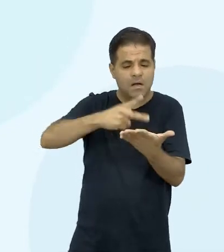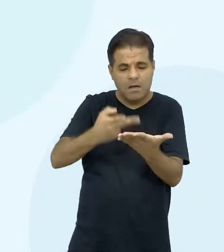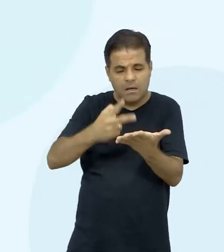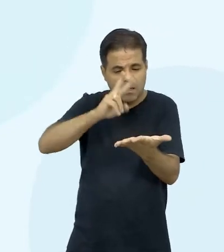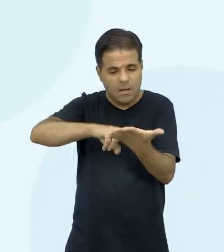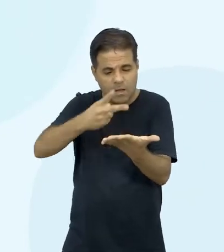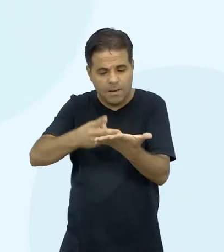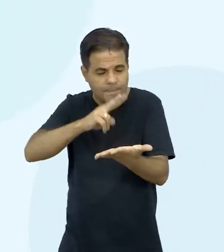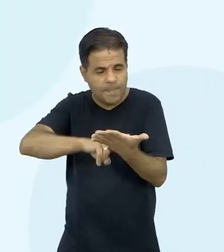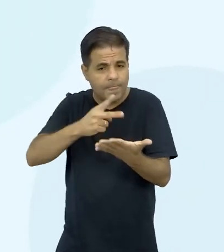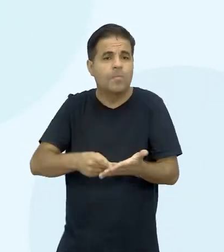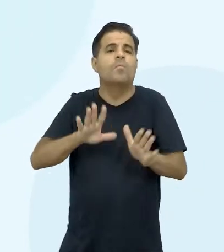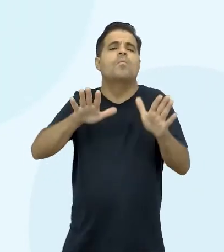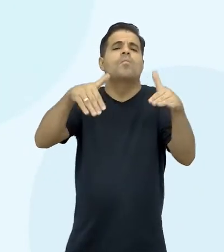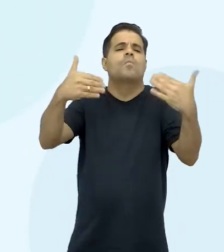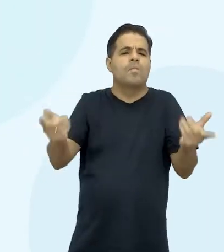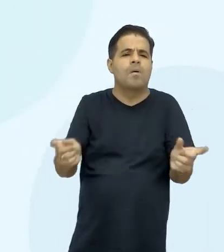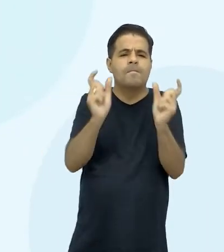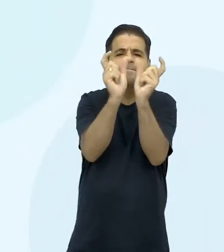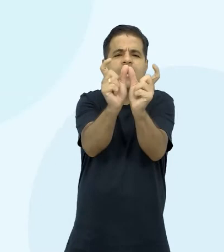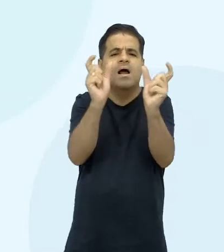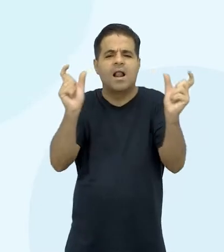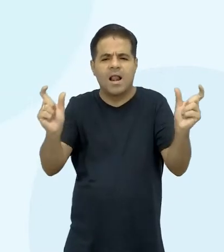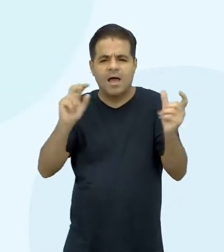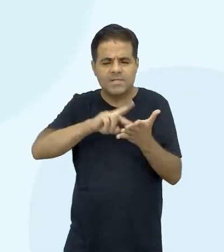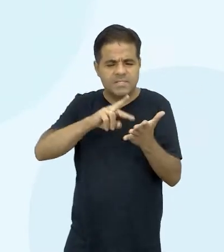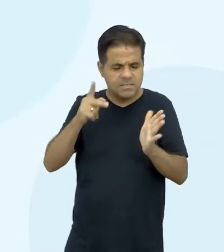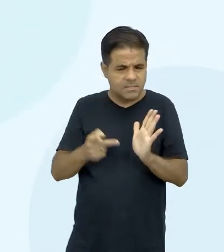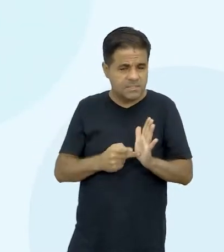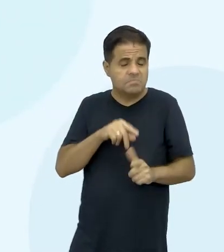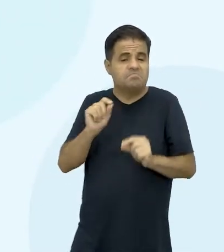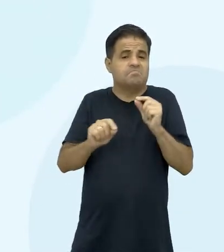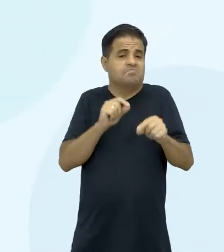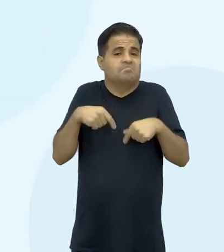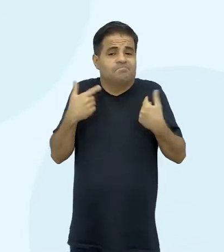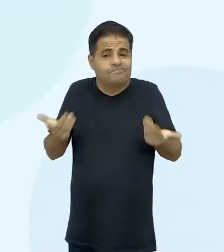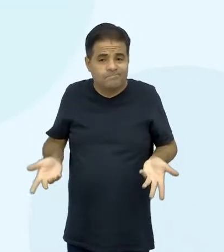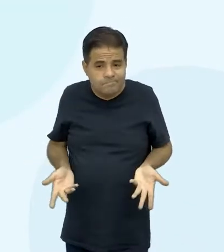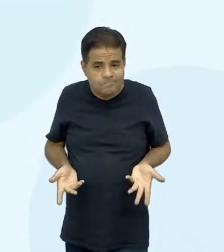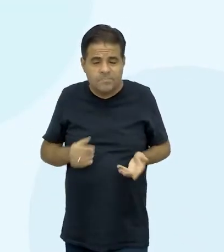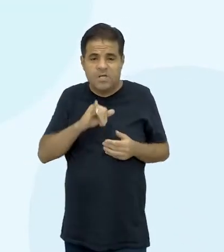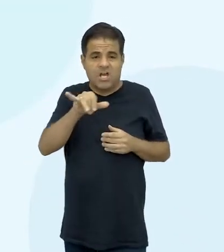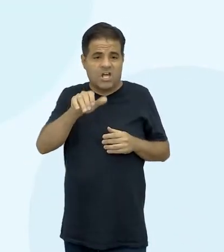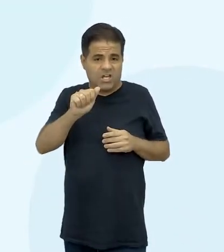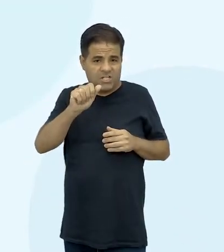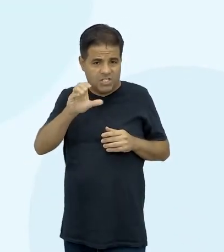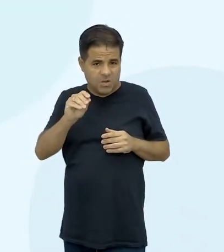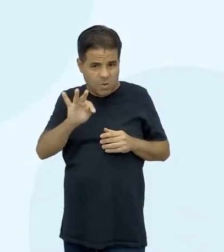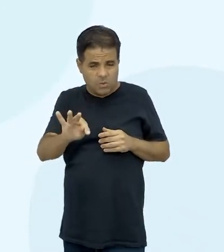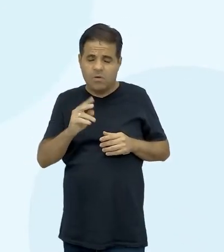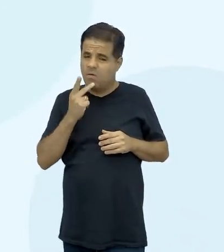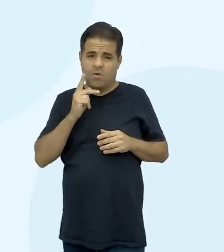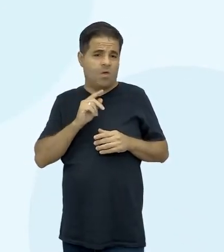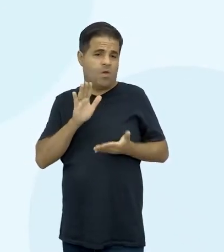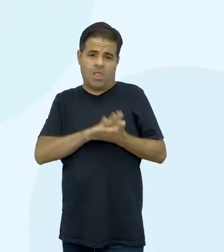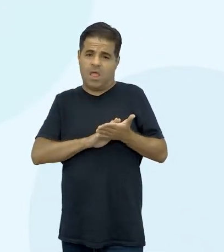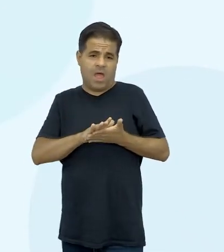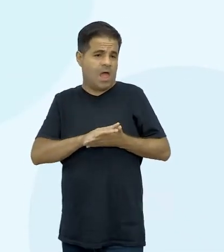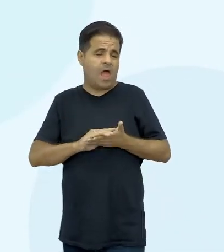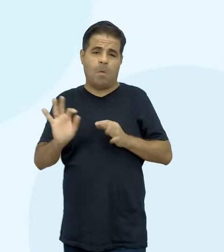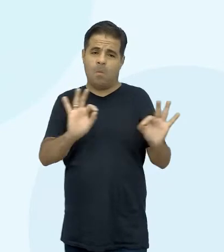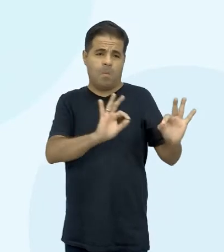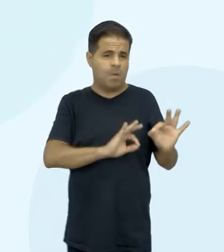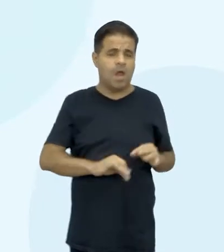interpretação de que palavra significava o quê. Ele próprio, Jacotot, não ensinou nada a ninguém.